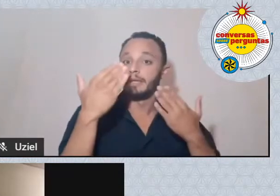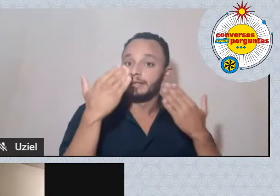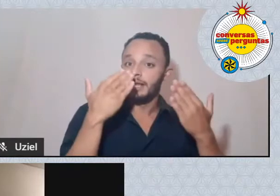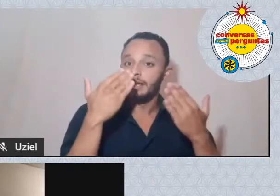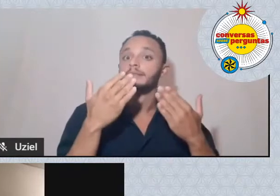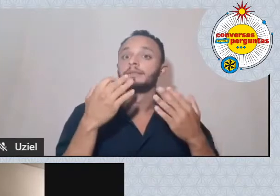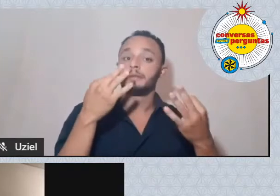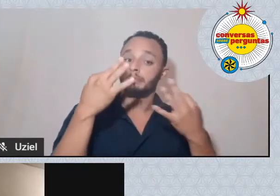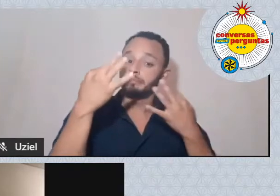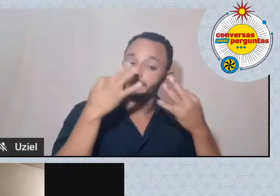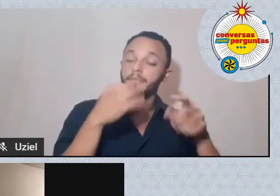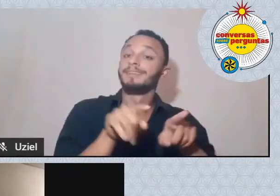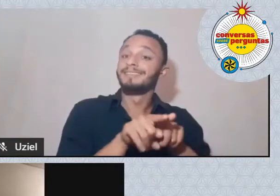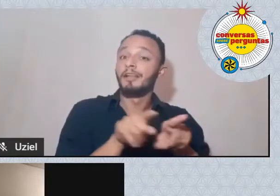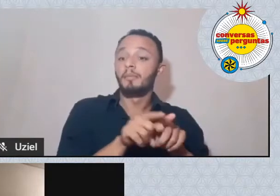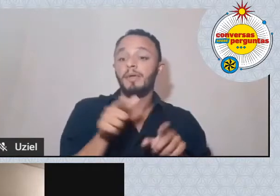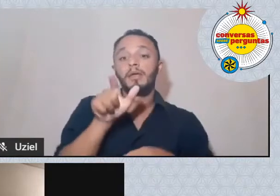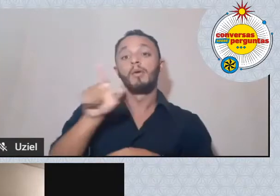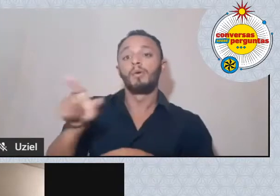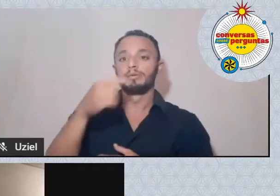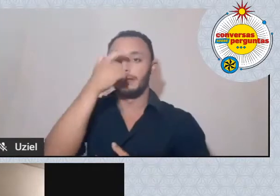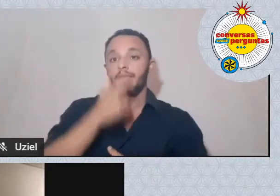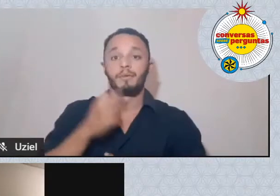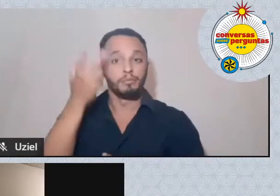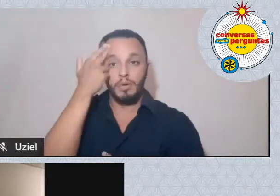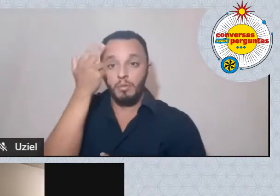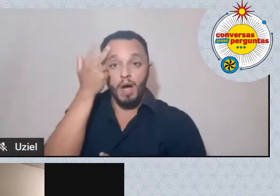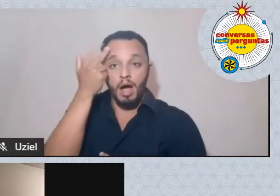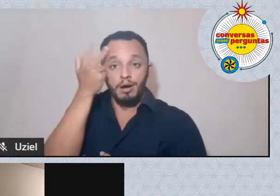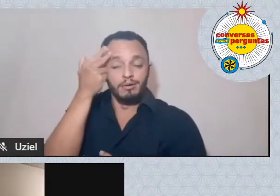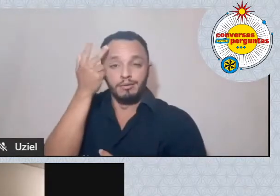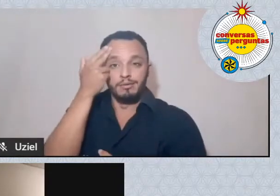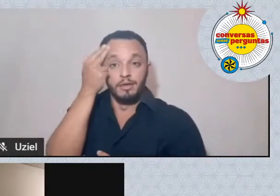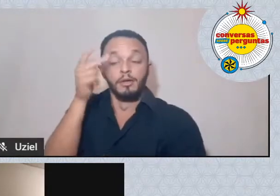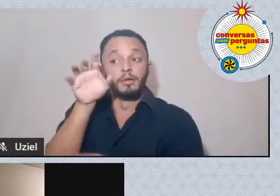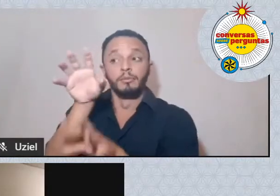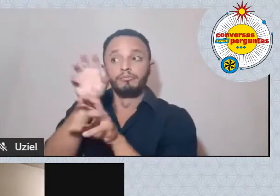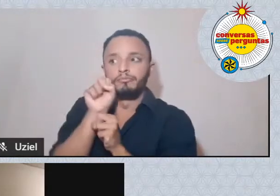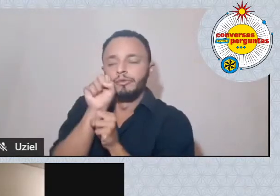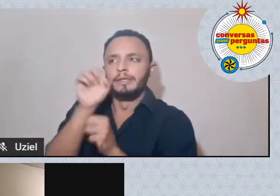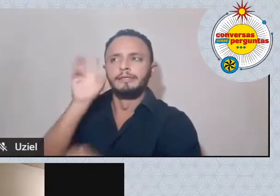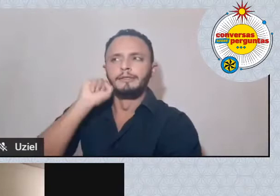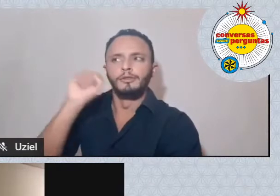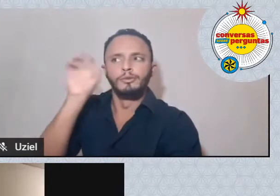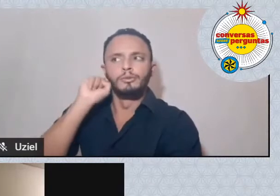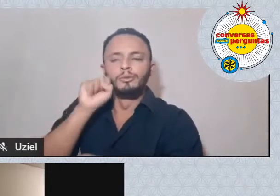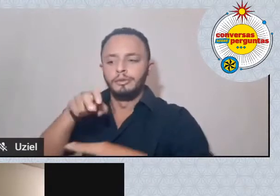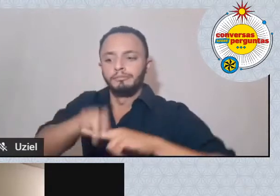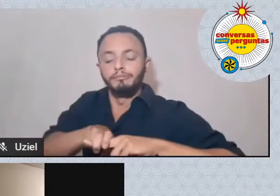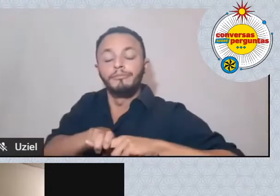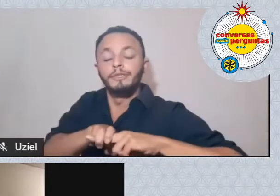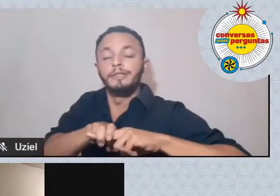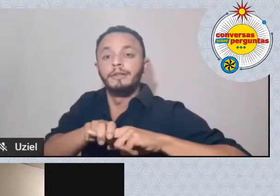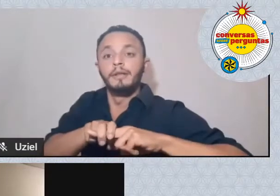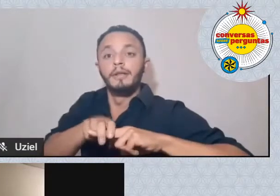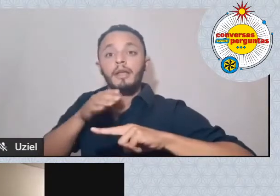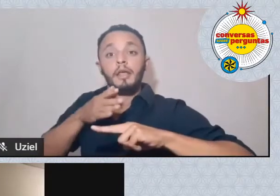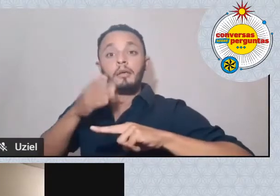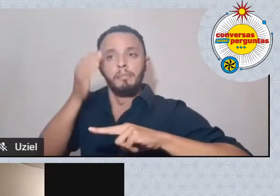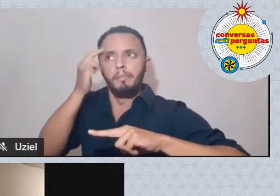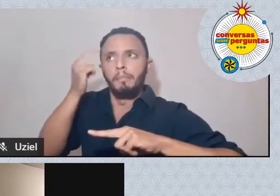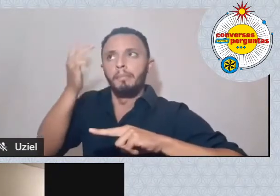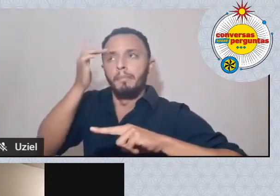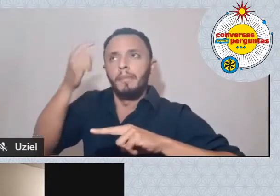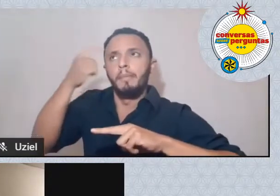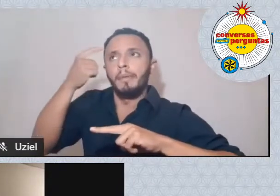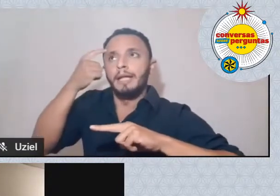além dessa clínica, né, eu acho que a gente está entendendo o papel da escuta num mundo que está vivendo justamente um isolamento, né? Então, talvez